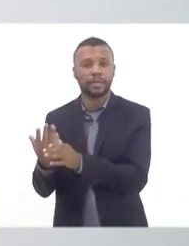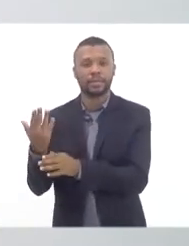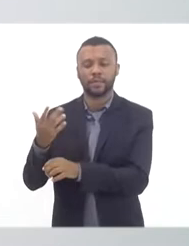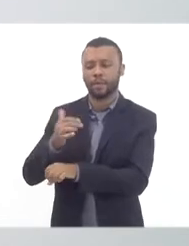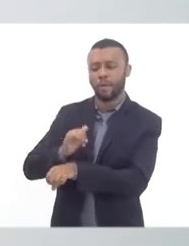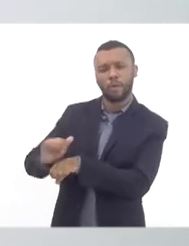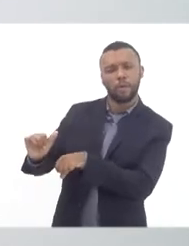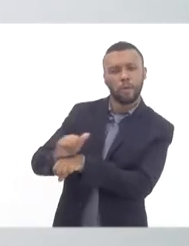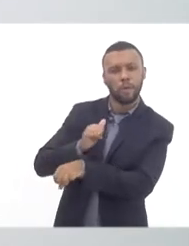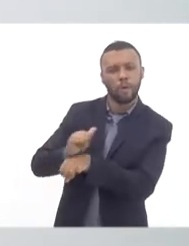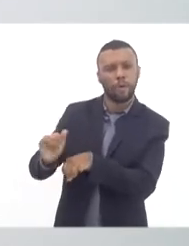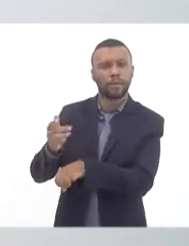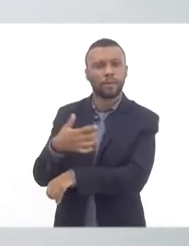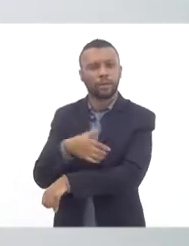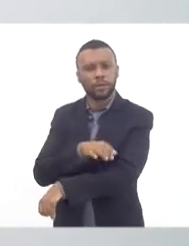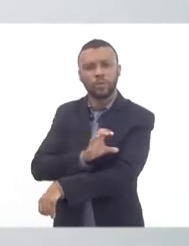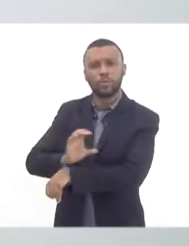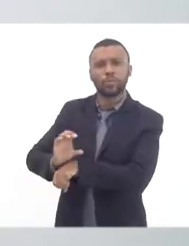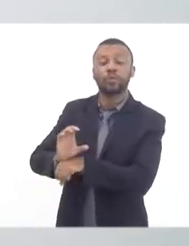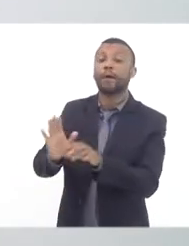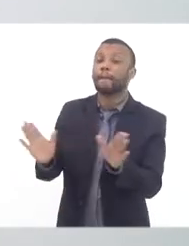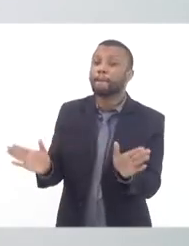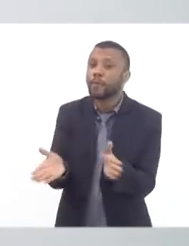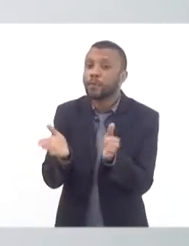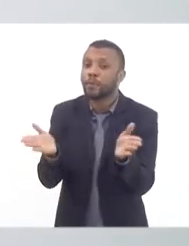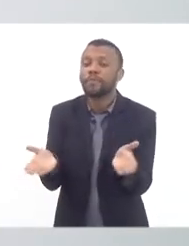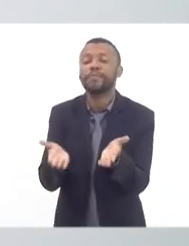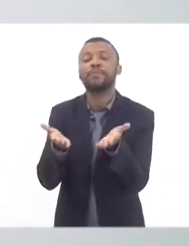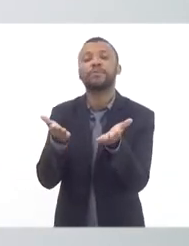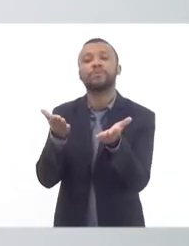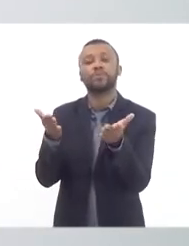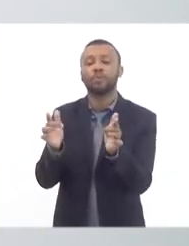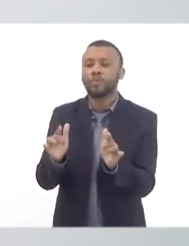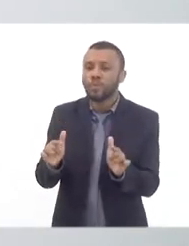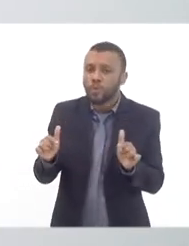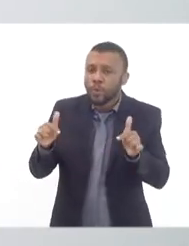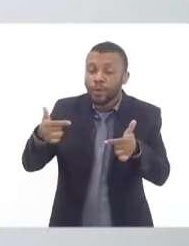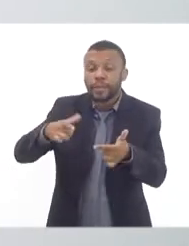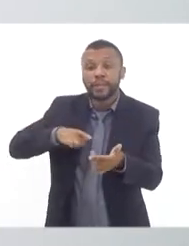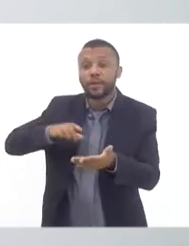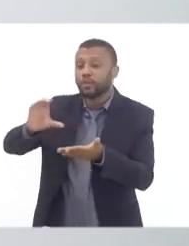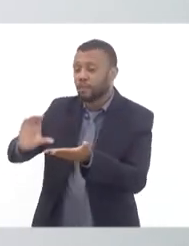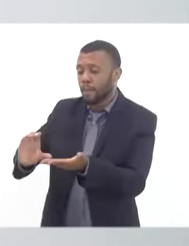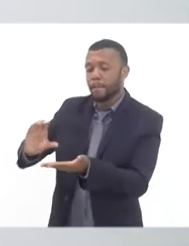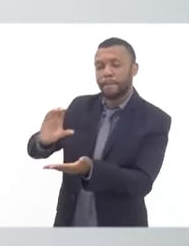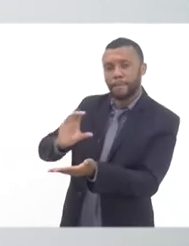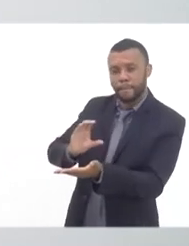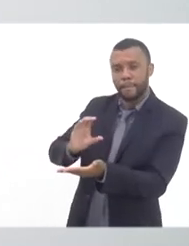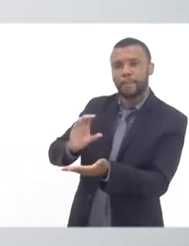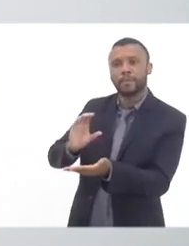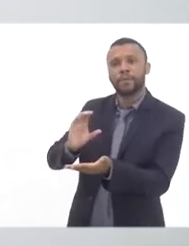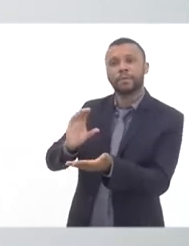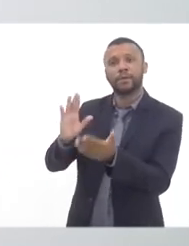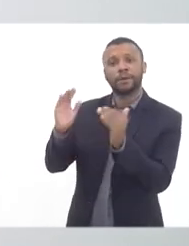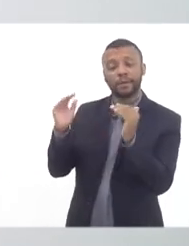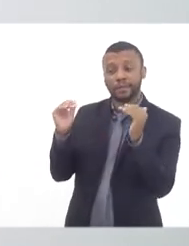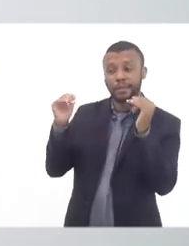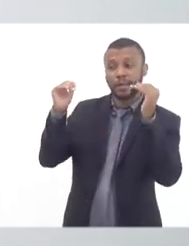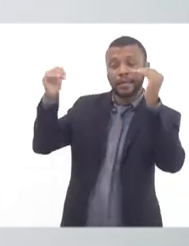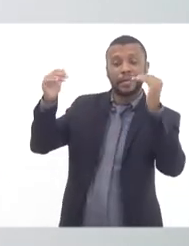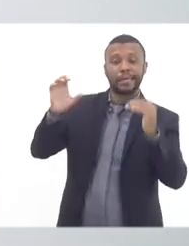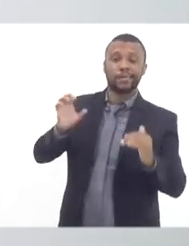Promovido e tendo patrocínio das elites deste